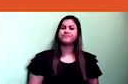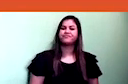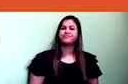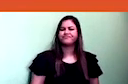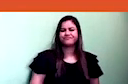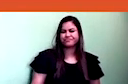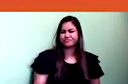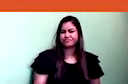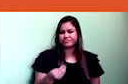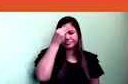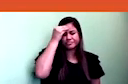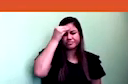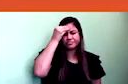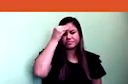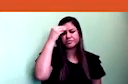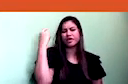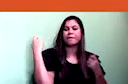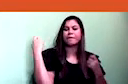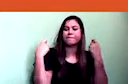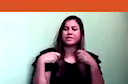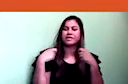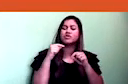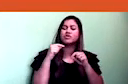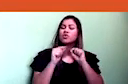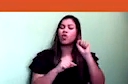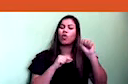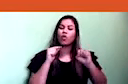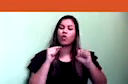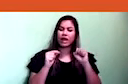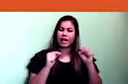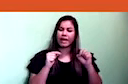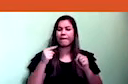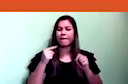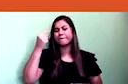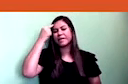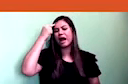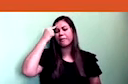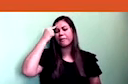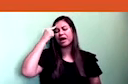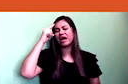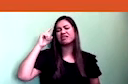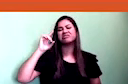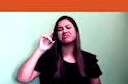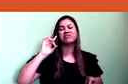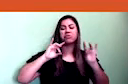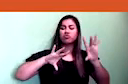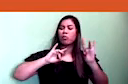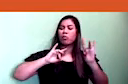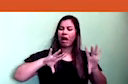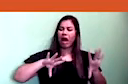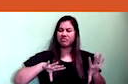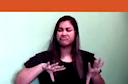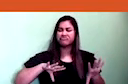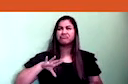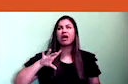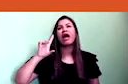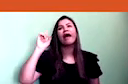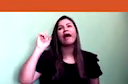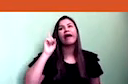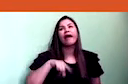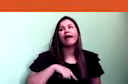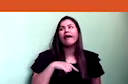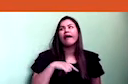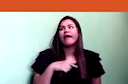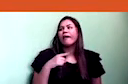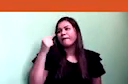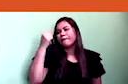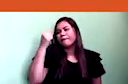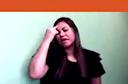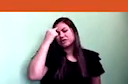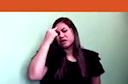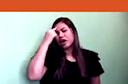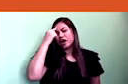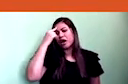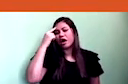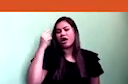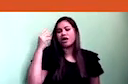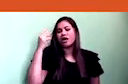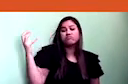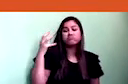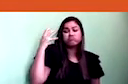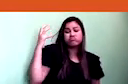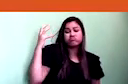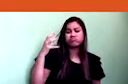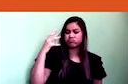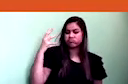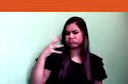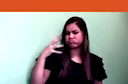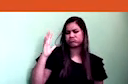são os chamados pensamentos automáticos. Esses pensamentos são aqueles pensamentos que nós estamos condicionados a ter,